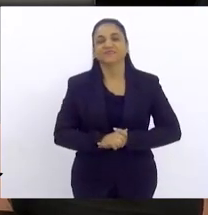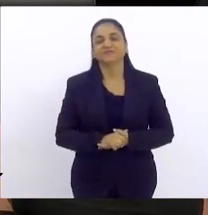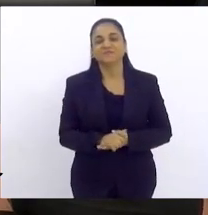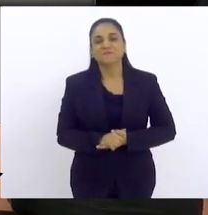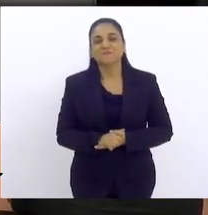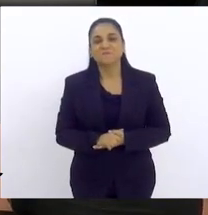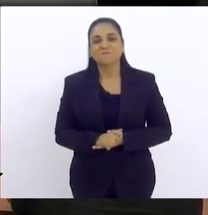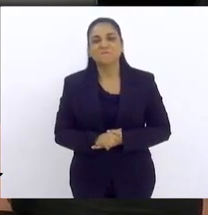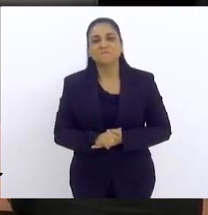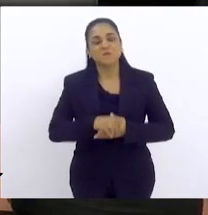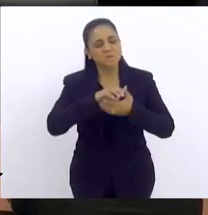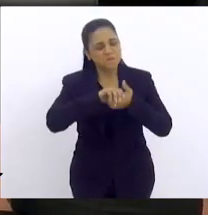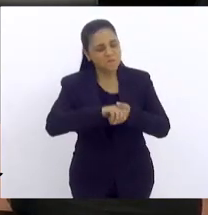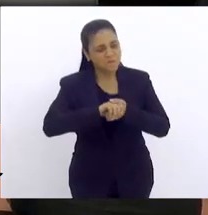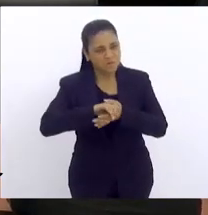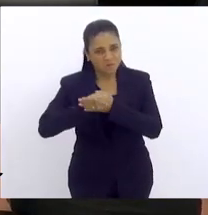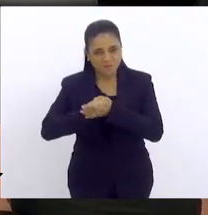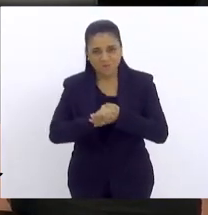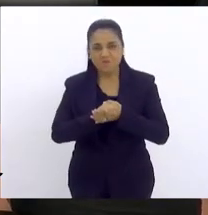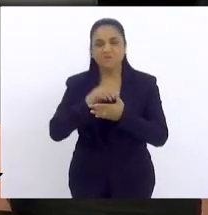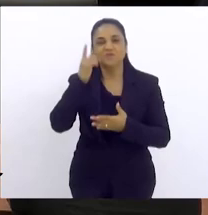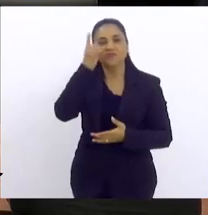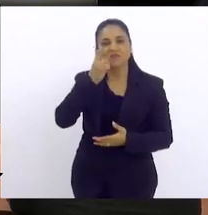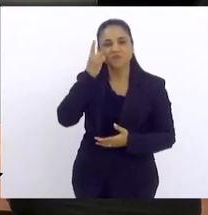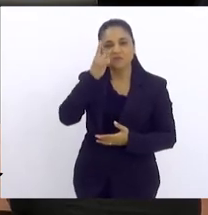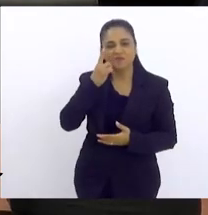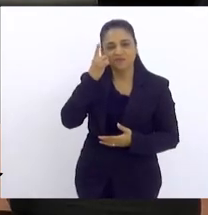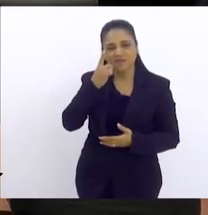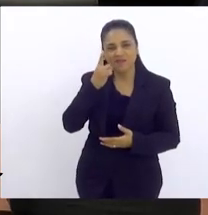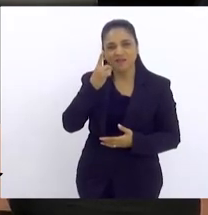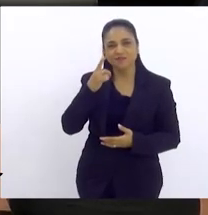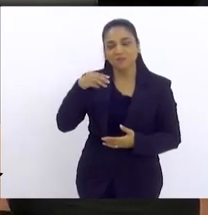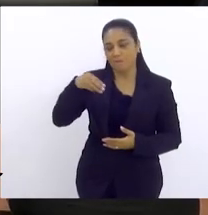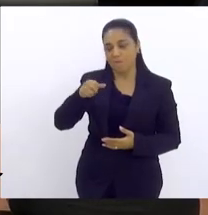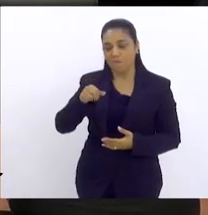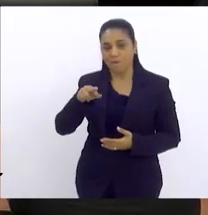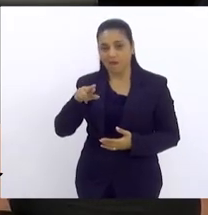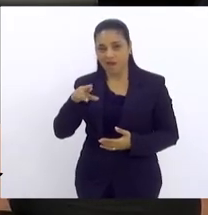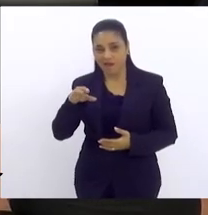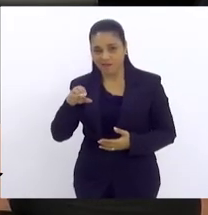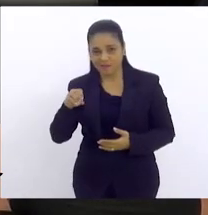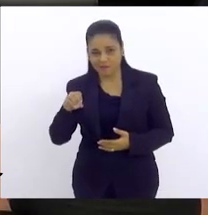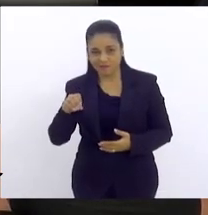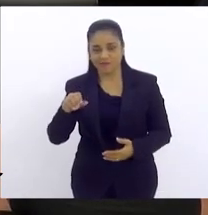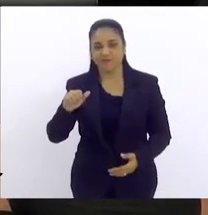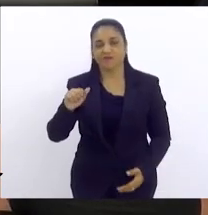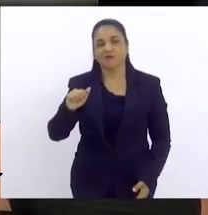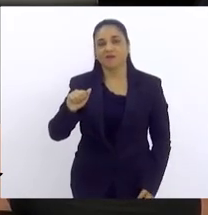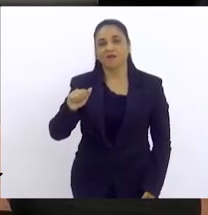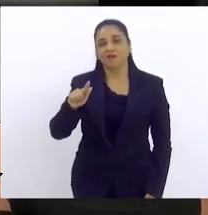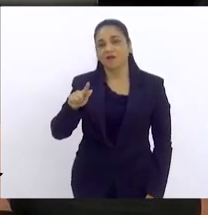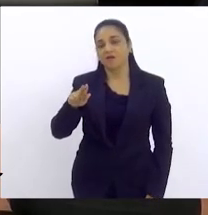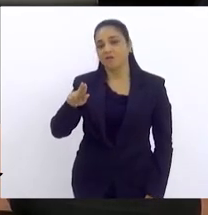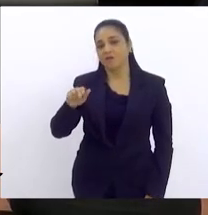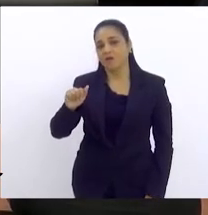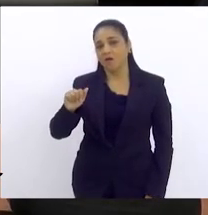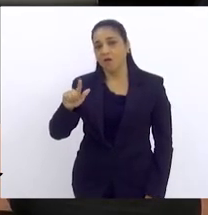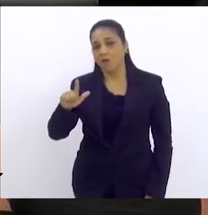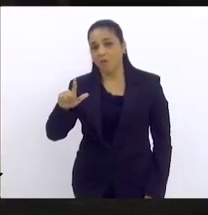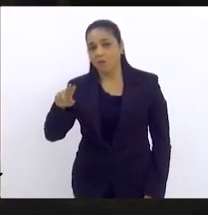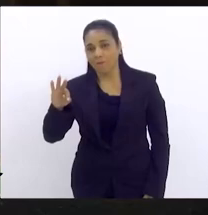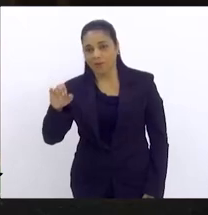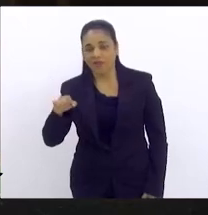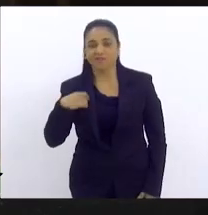nos cumprimentos ao Senhor Deputado Presidente Márcio Alberto Deputado Marcelo Dino deputado